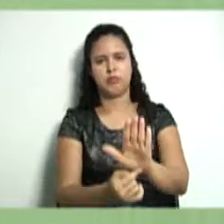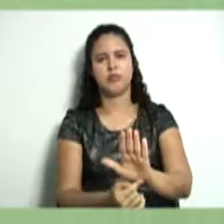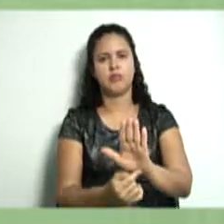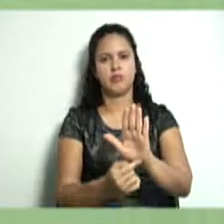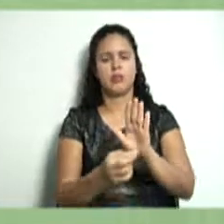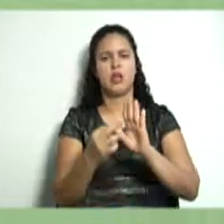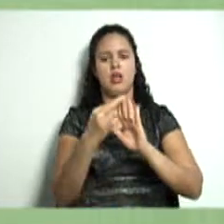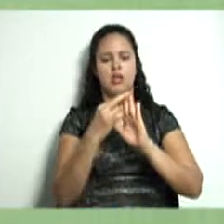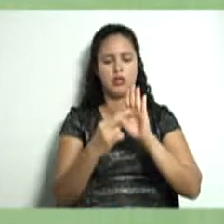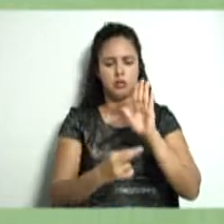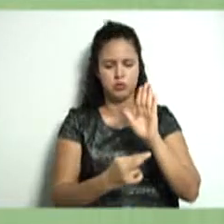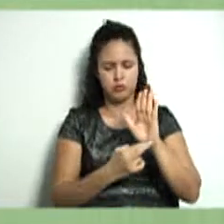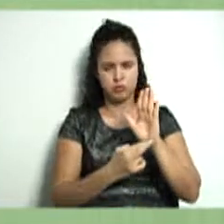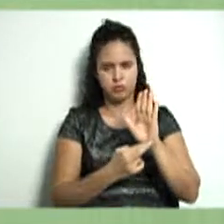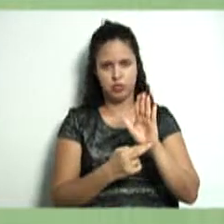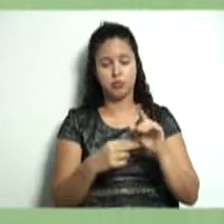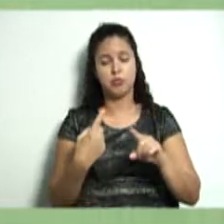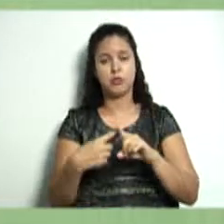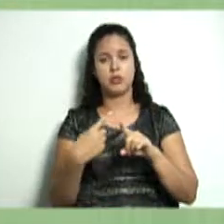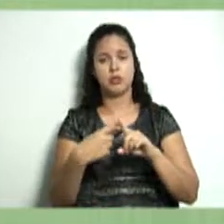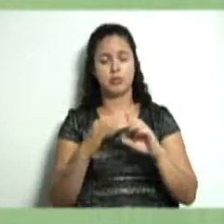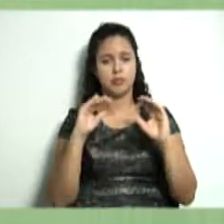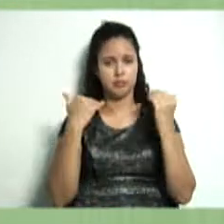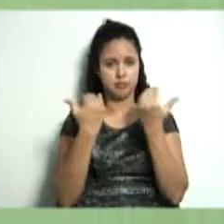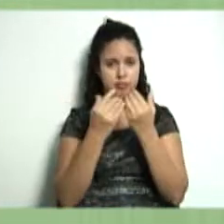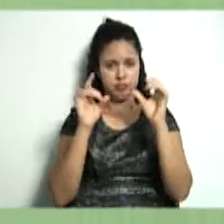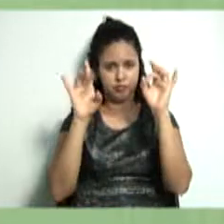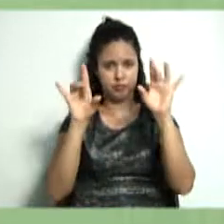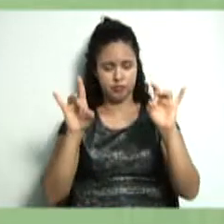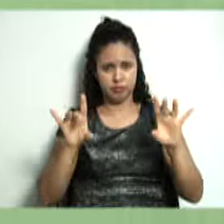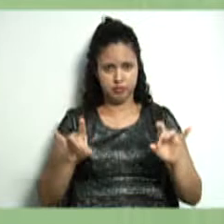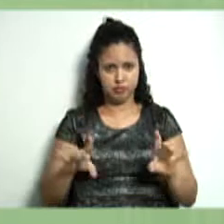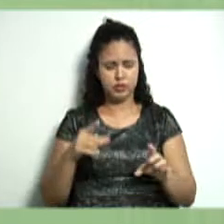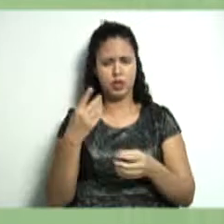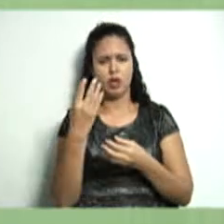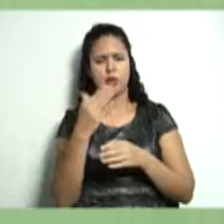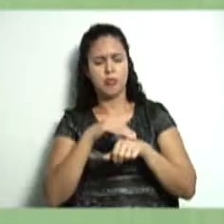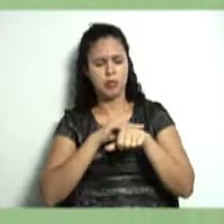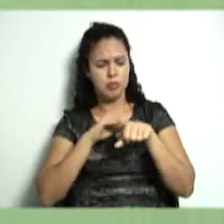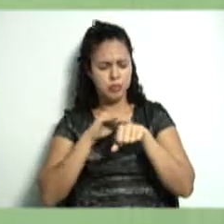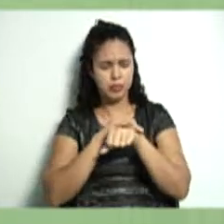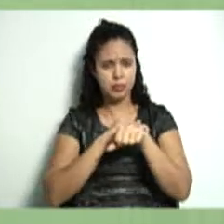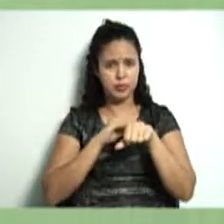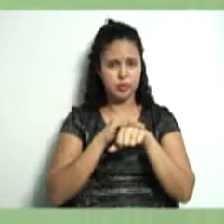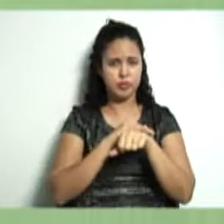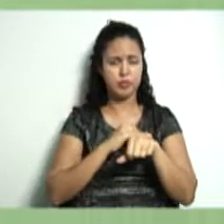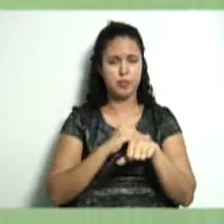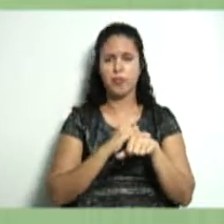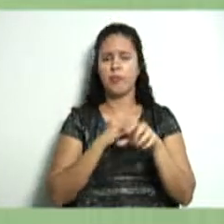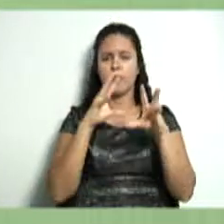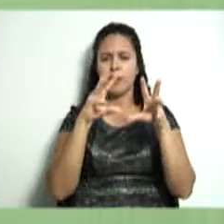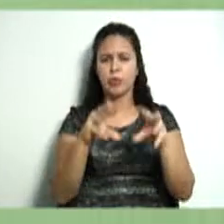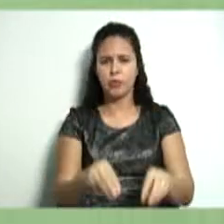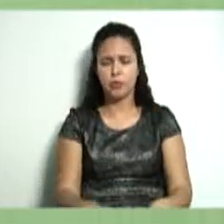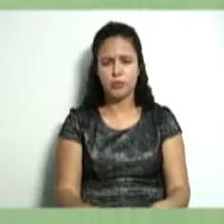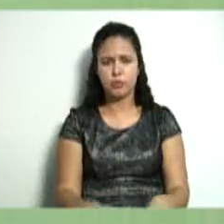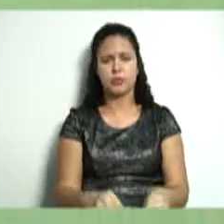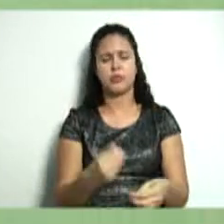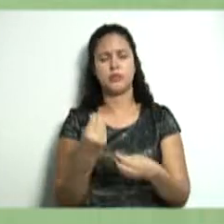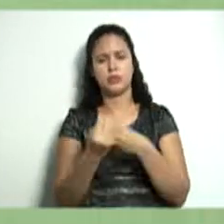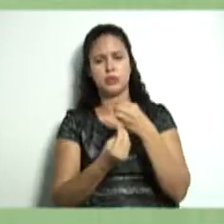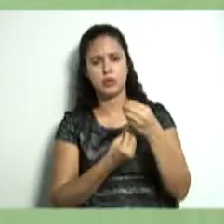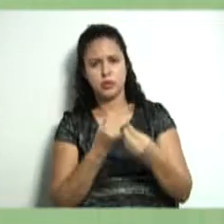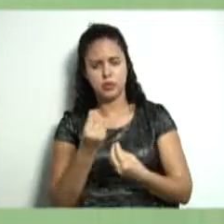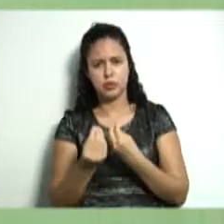relatórios. Porque lá na assembleia, o que vai acontecer? Vocês vão conversar sobre as